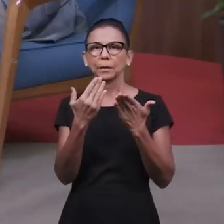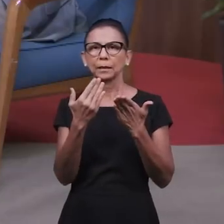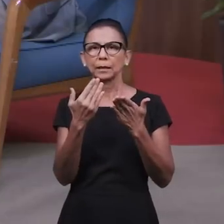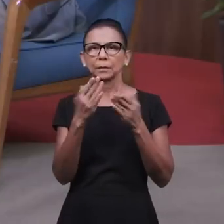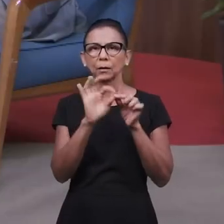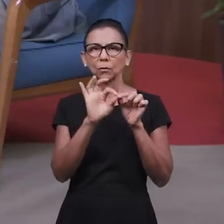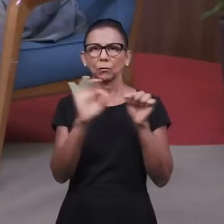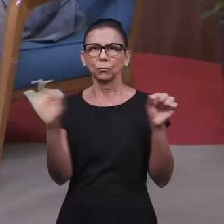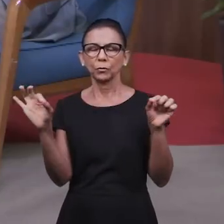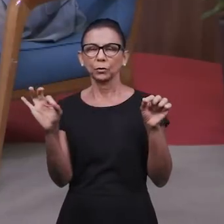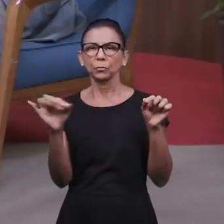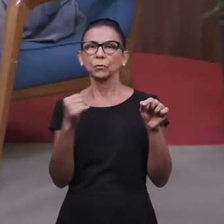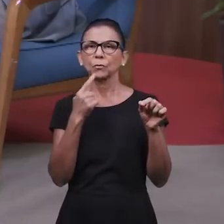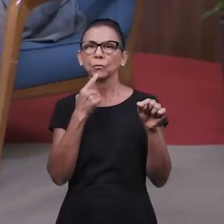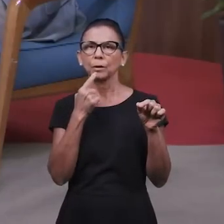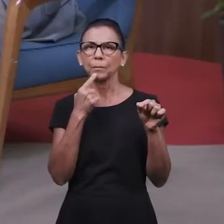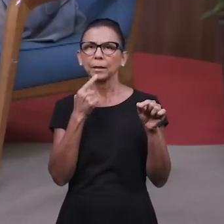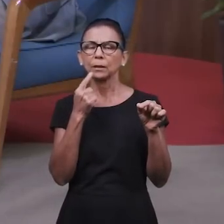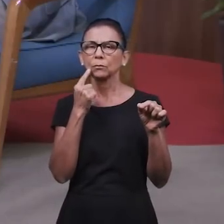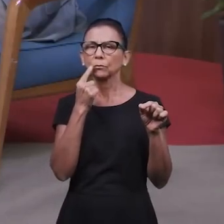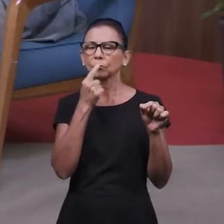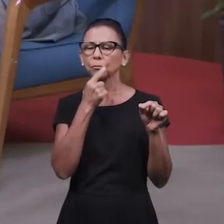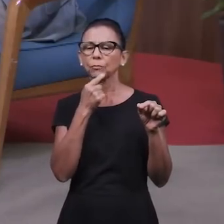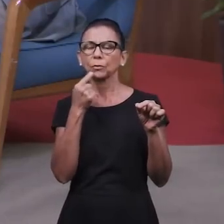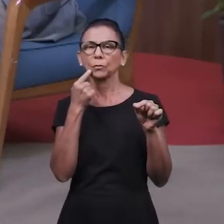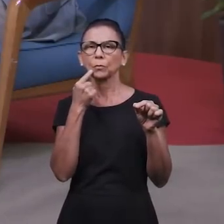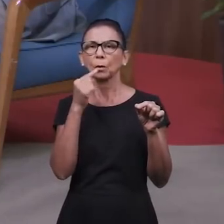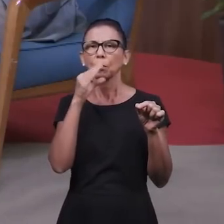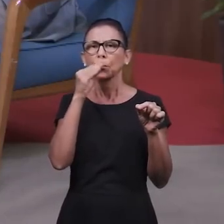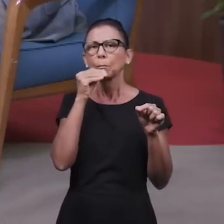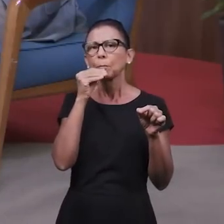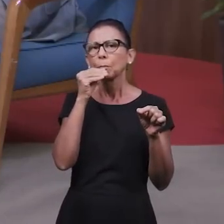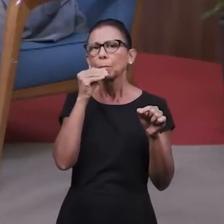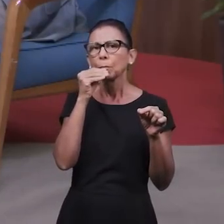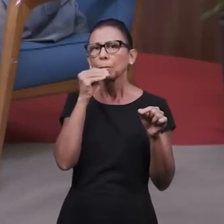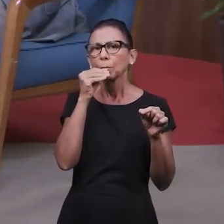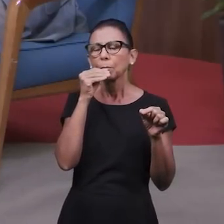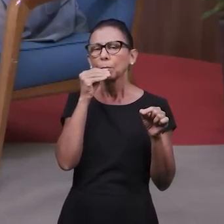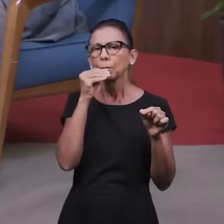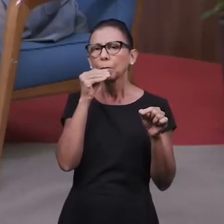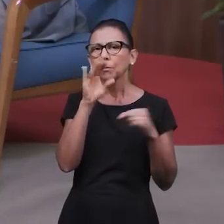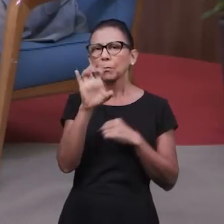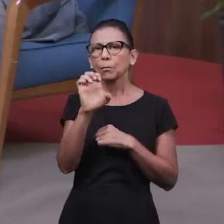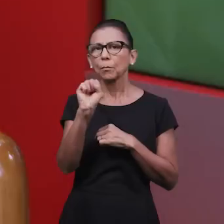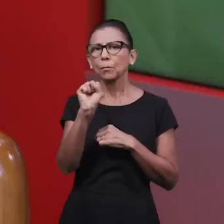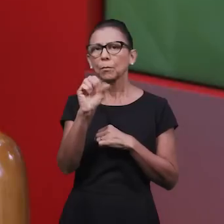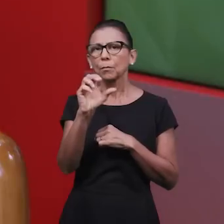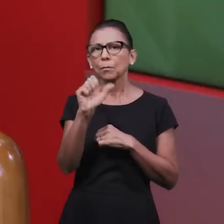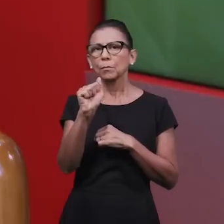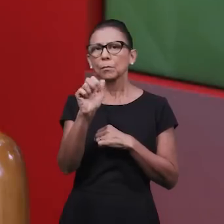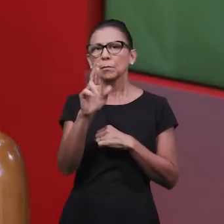fechada, né? Forma um fio, né? Escarlata é a cor